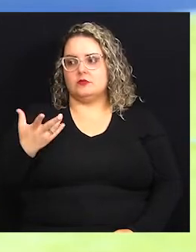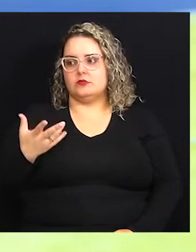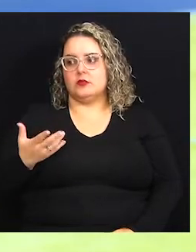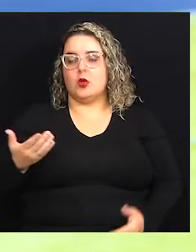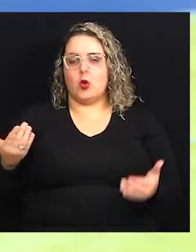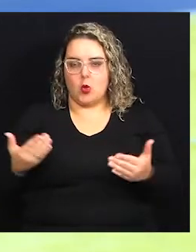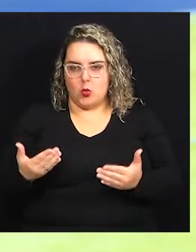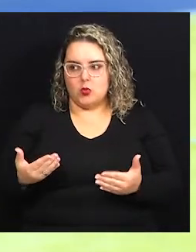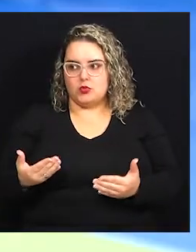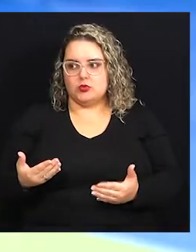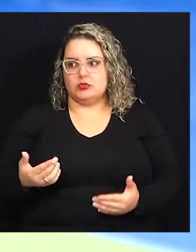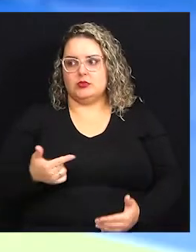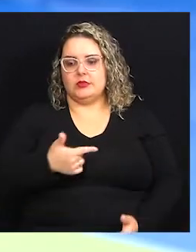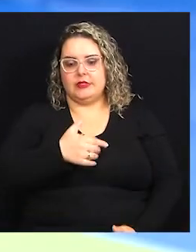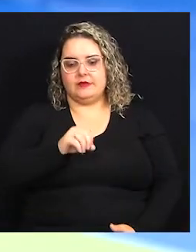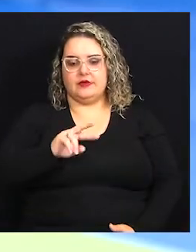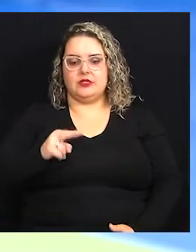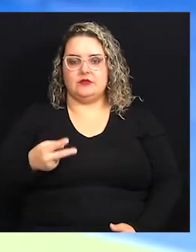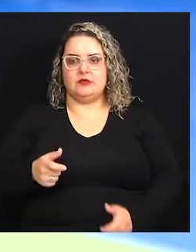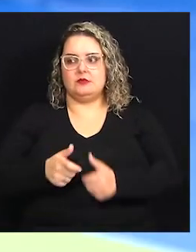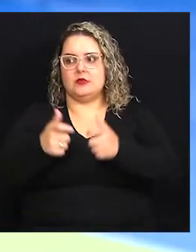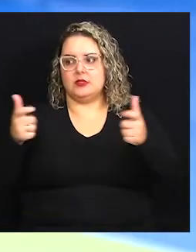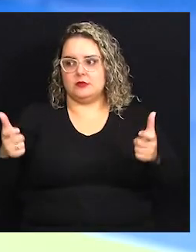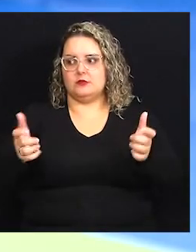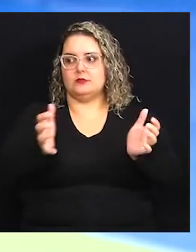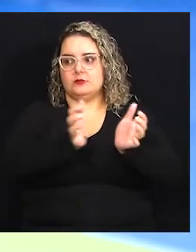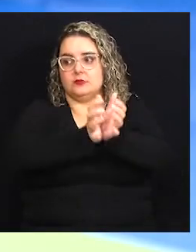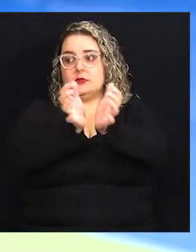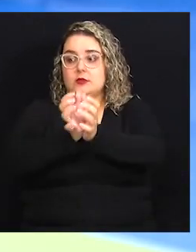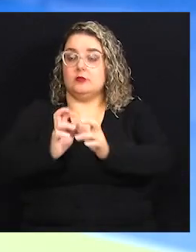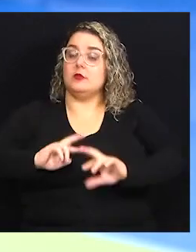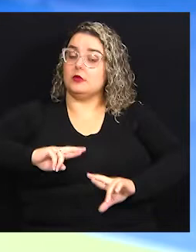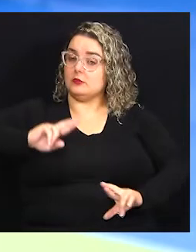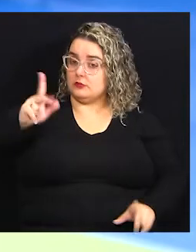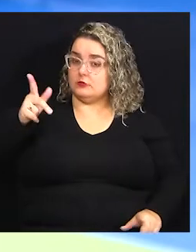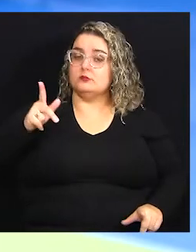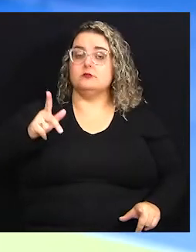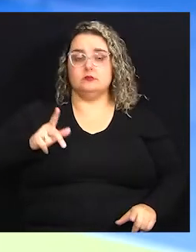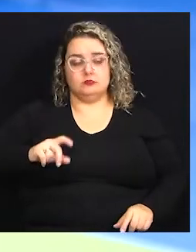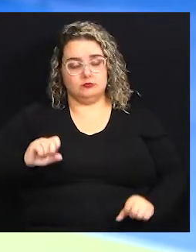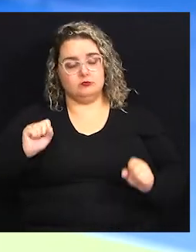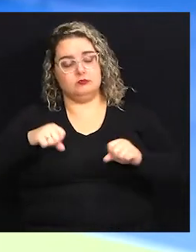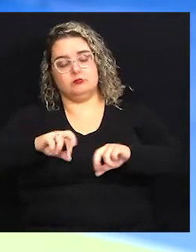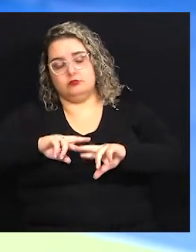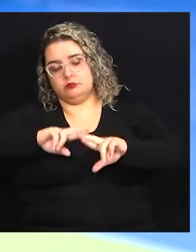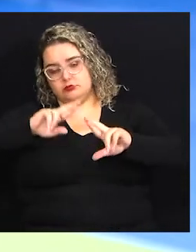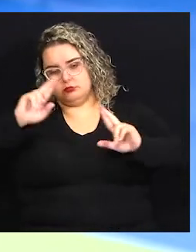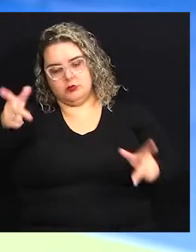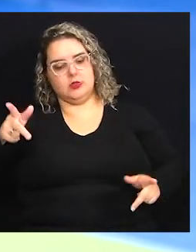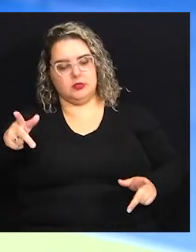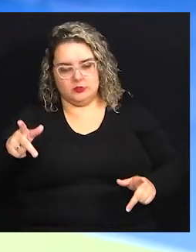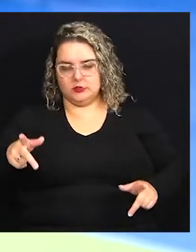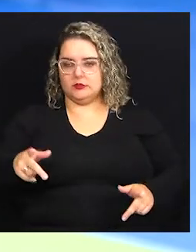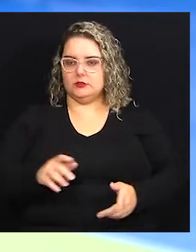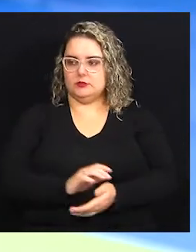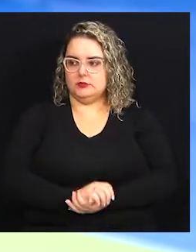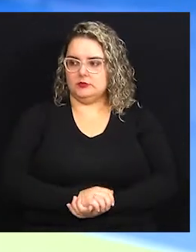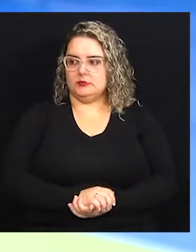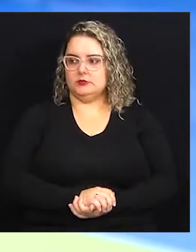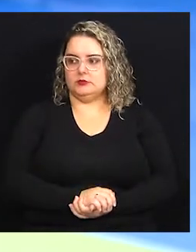ao de Vinhedo, 20 vezes maior, essas equipes aí. Então uma diferença muito grande. Muito grande, a diferença é muito